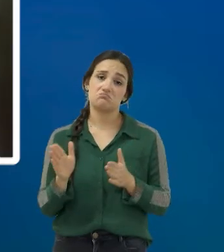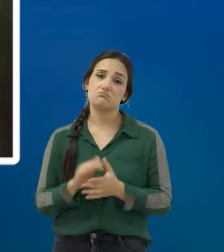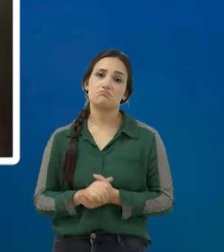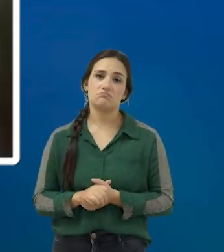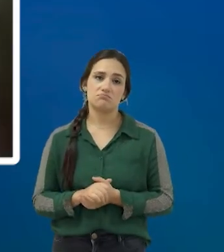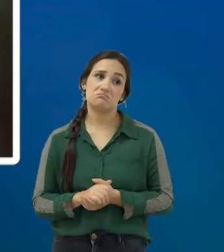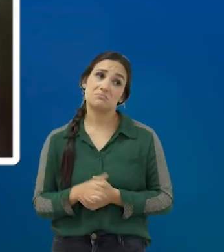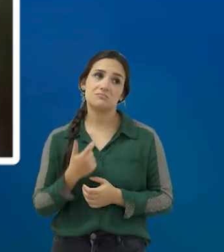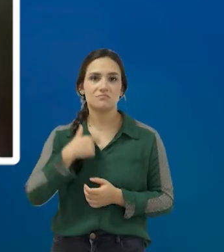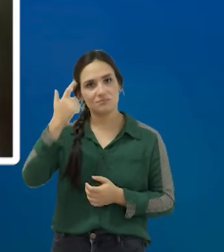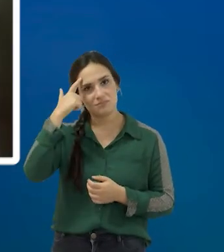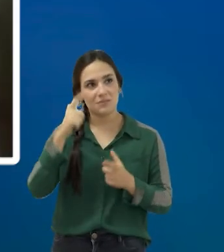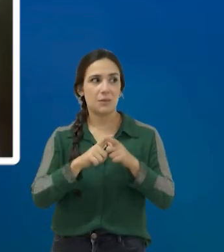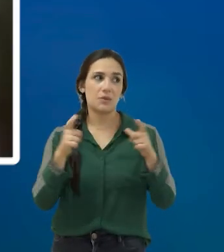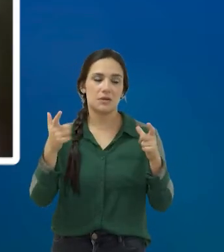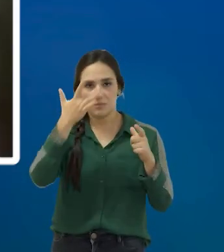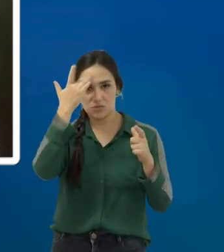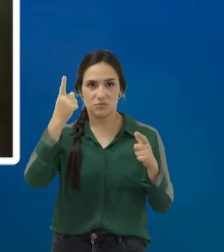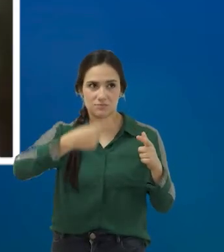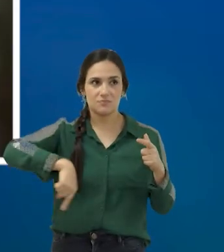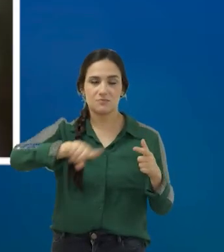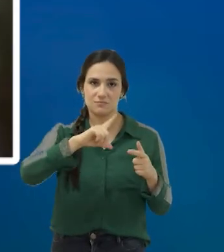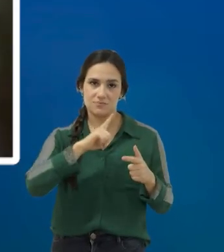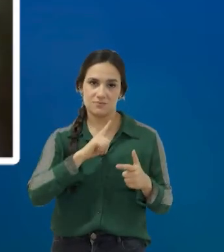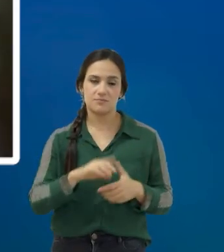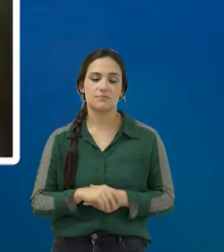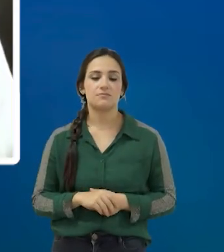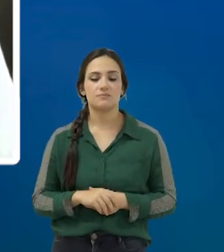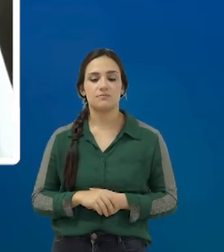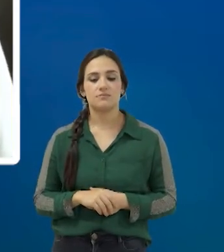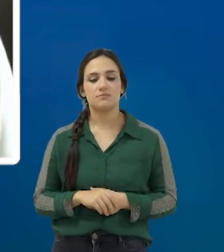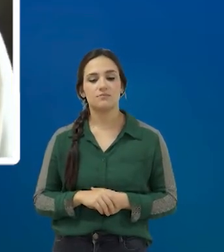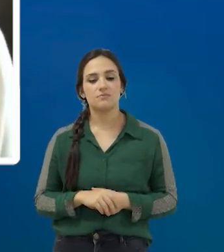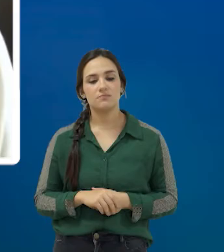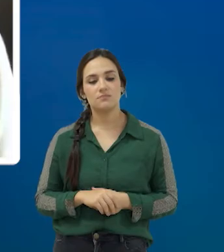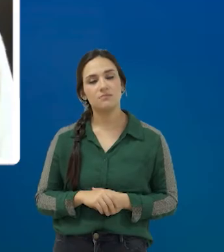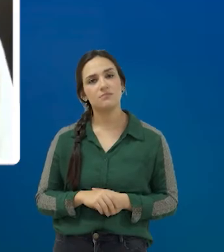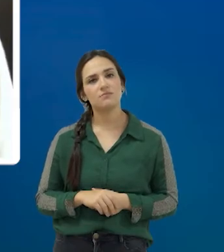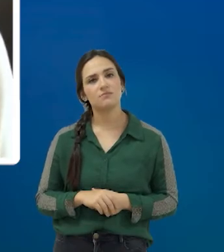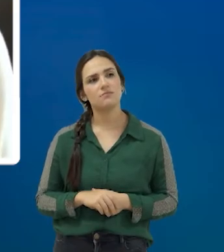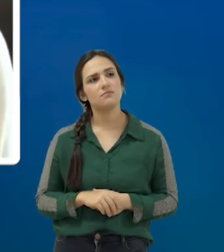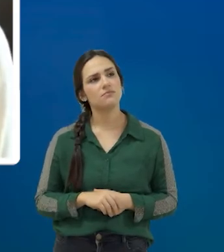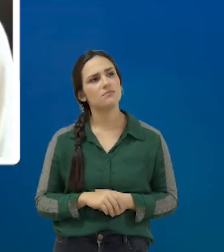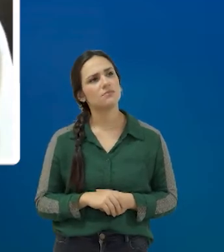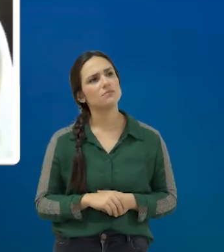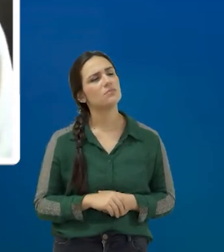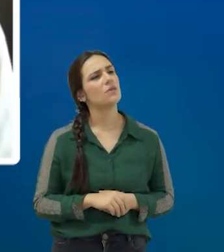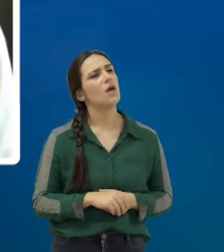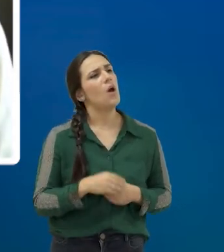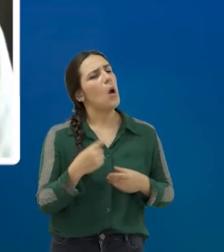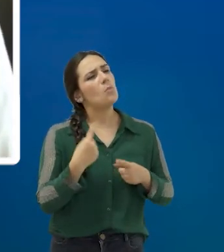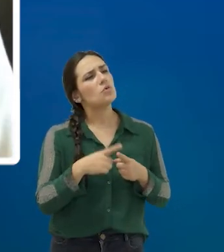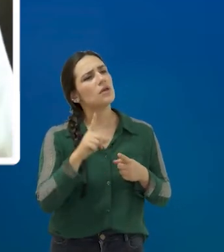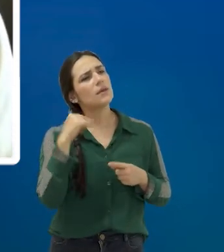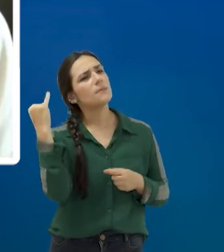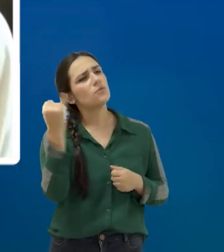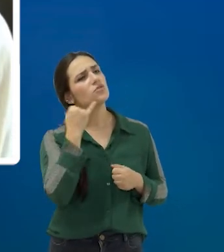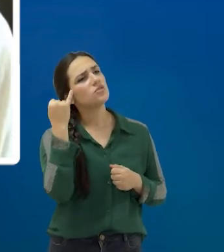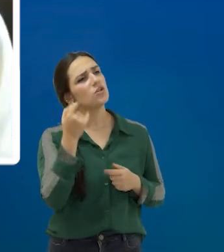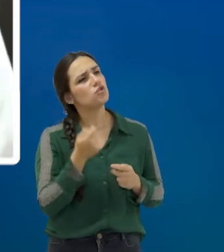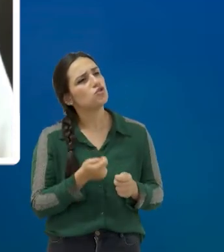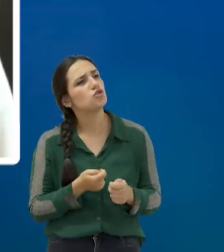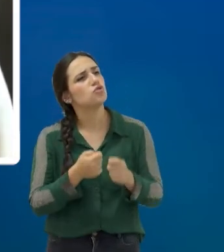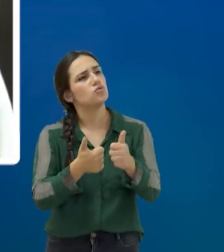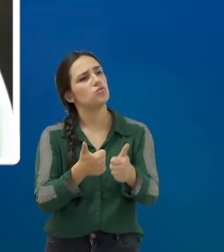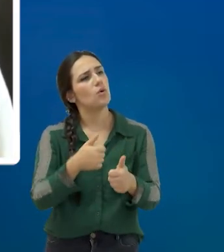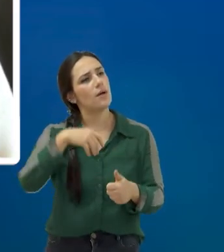meu tratamento e que provavelmente a maioria dos pacientes passa. Alcindo, eu gostaria que você explicasse para as pessoas qual que é a importância de ser doador